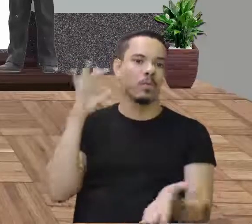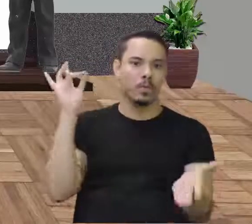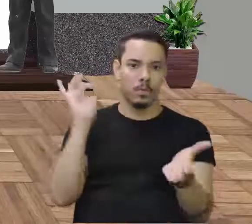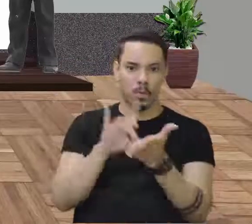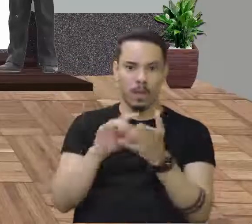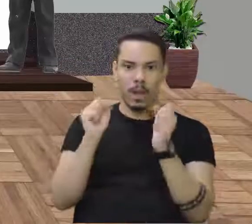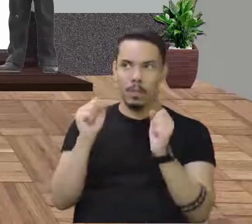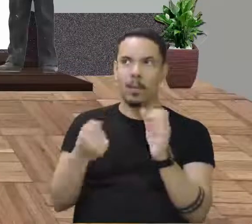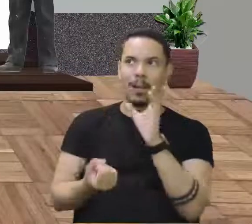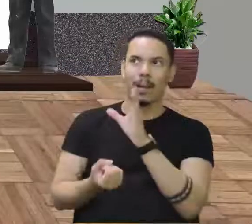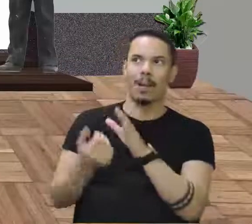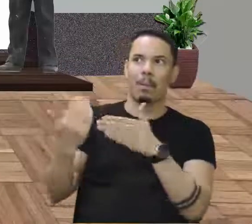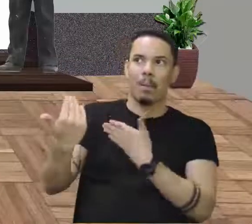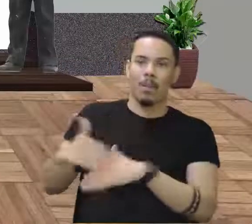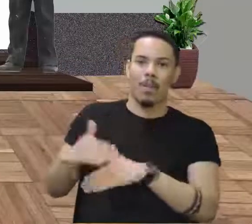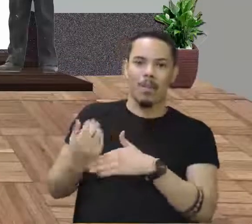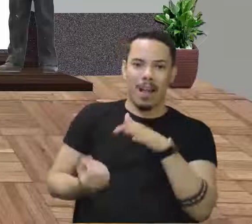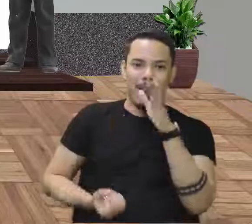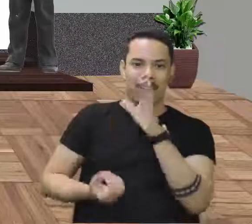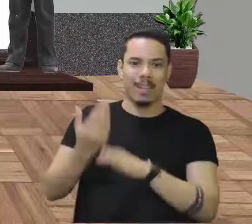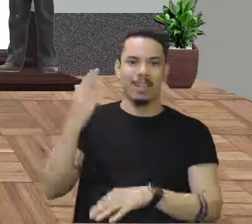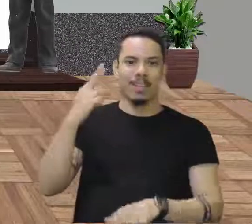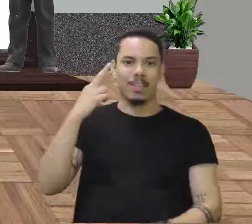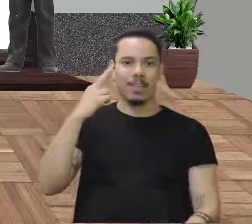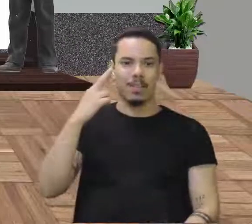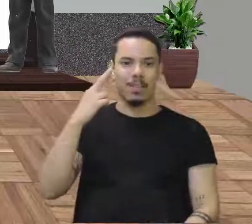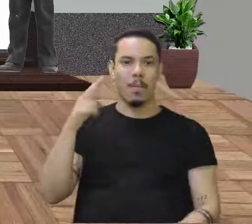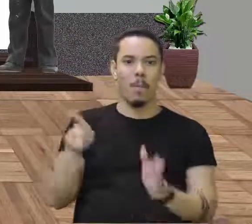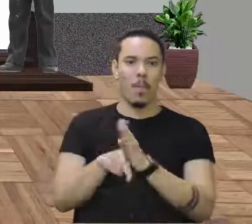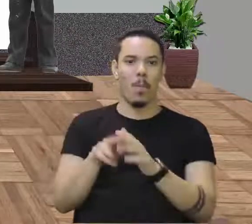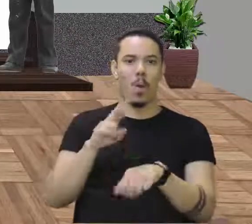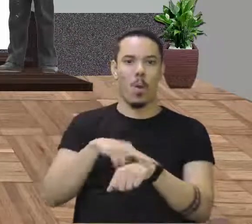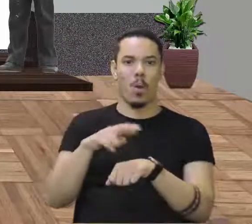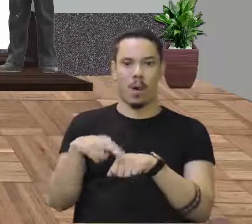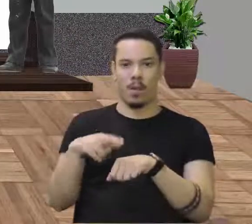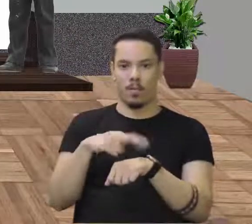da prova. Ah, foi criado o território federal de Roraima.